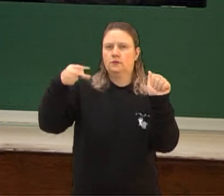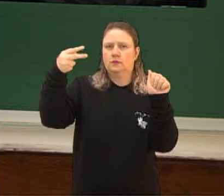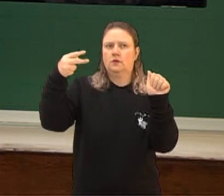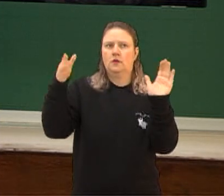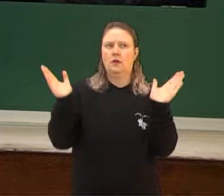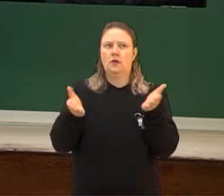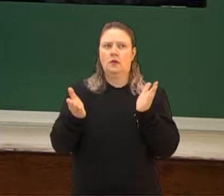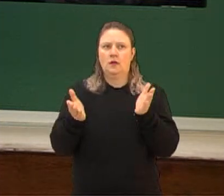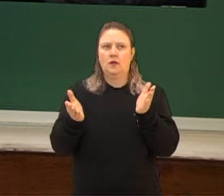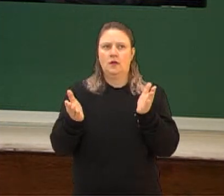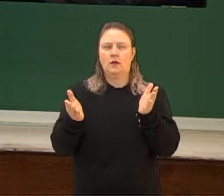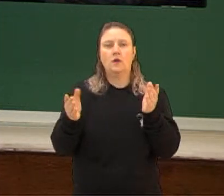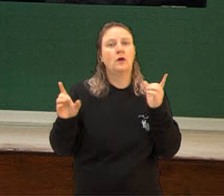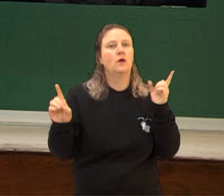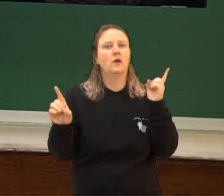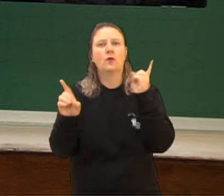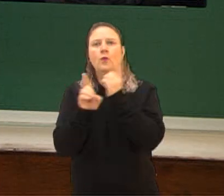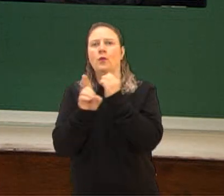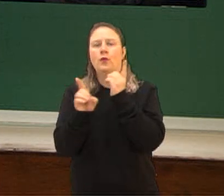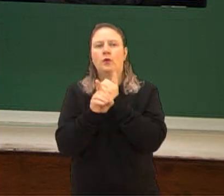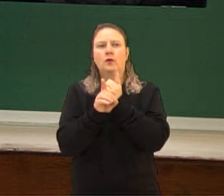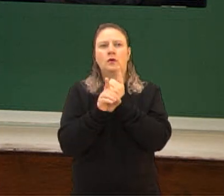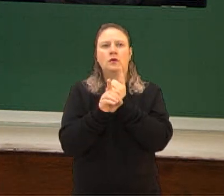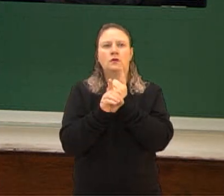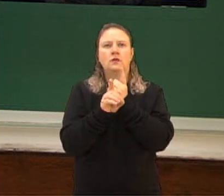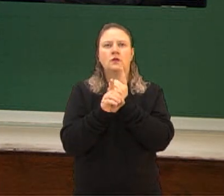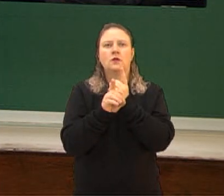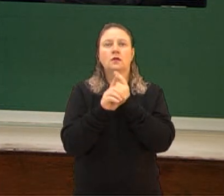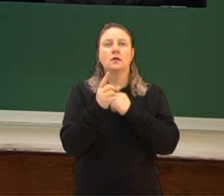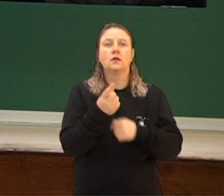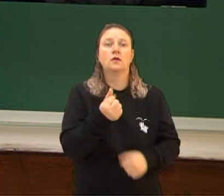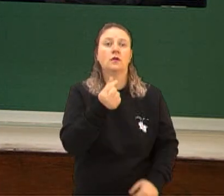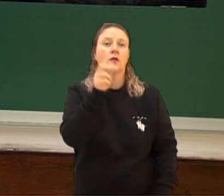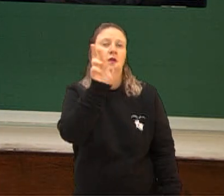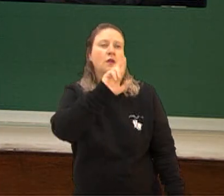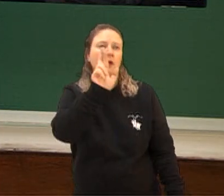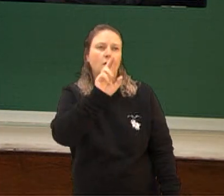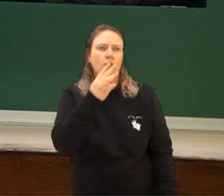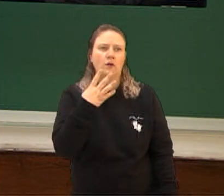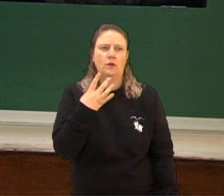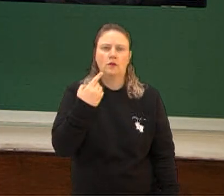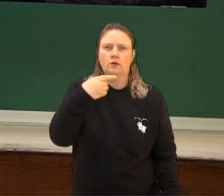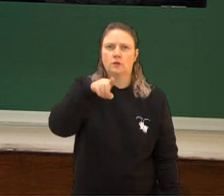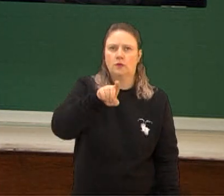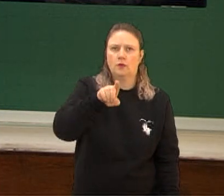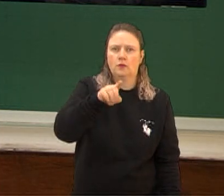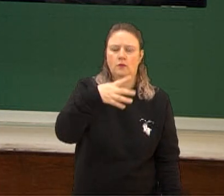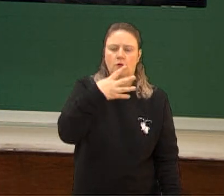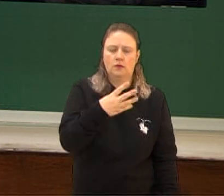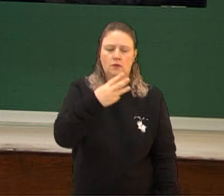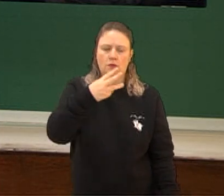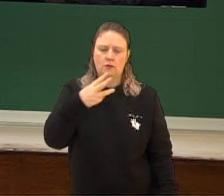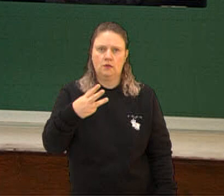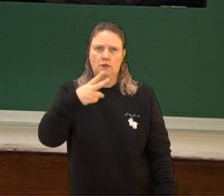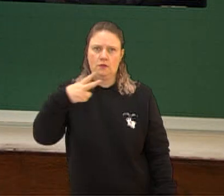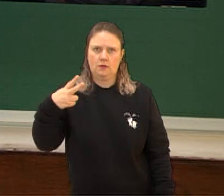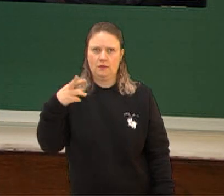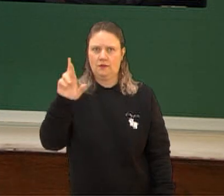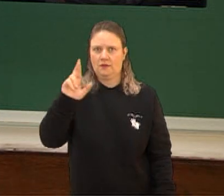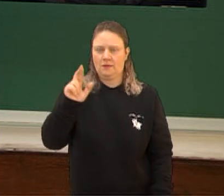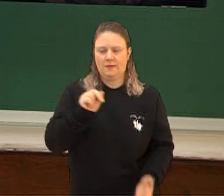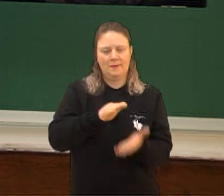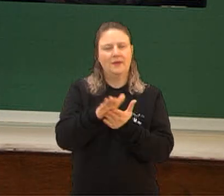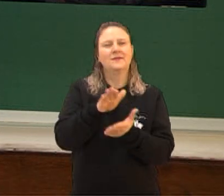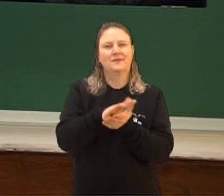dá a resposta de R$ 4.432 de gasto para pintar. Tudo bem?